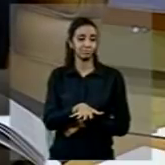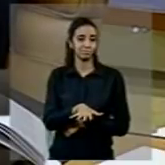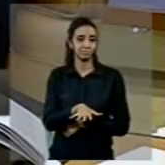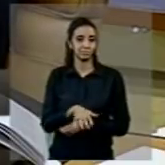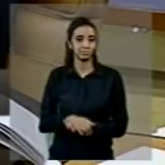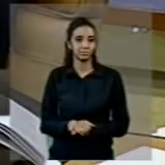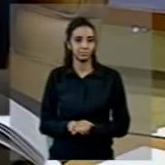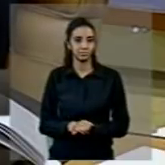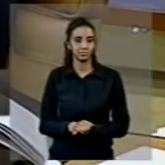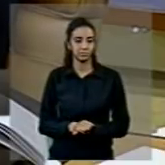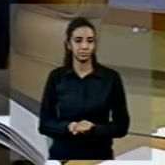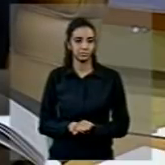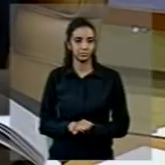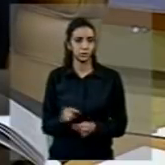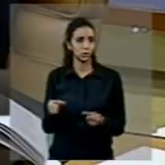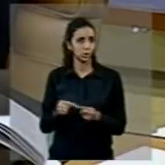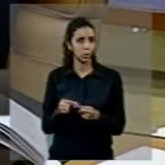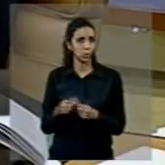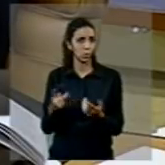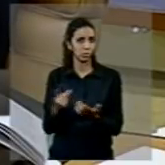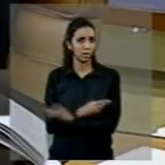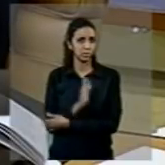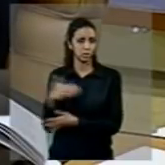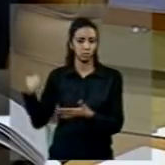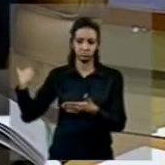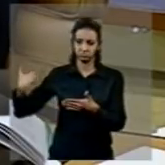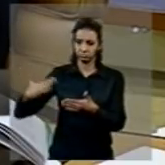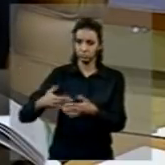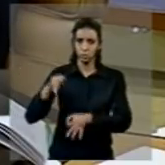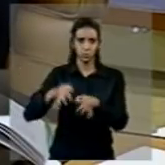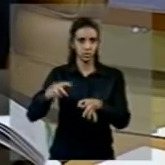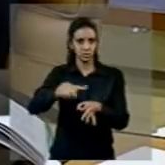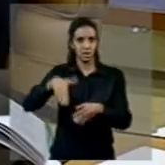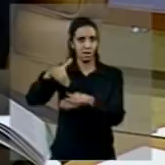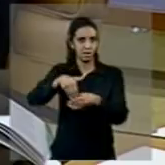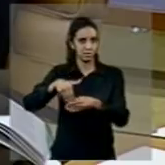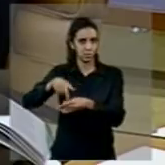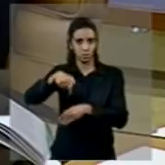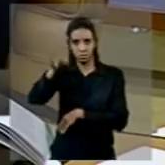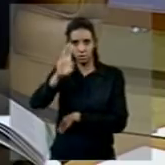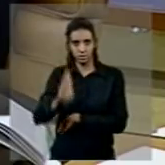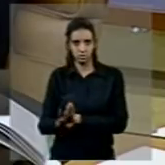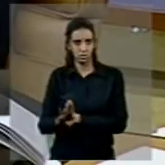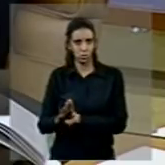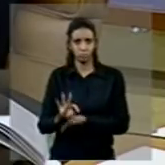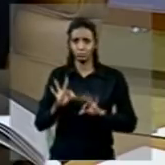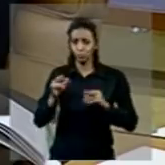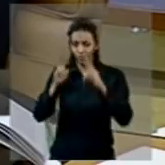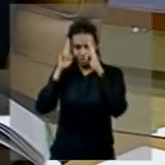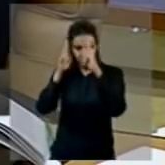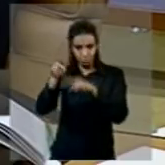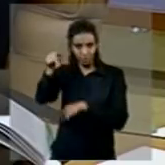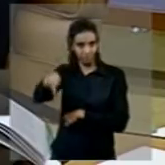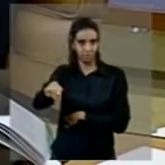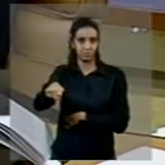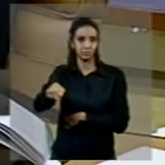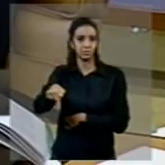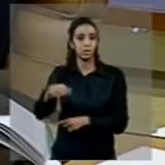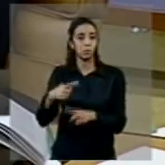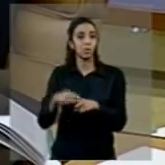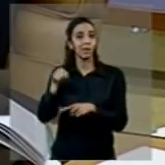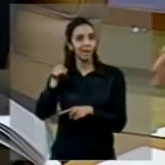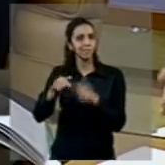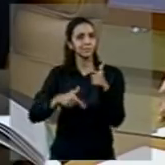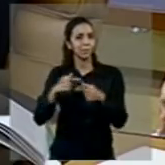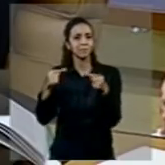vem sendo adotado pela Justiça Eleitoral Brasileira, instituição respeitada exatamente porque atua nos termos da